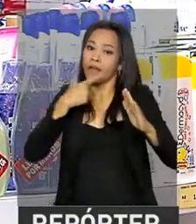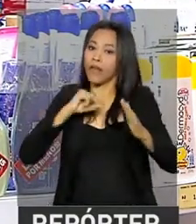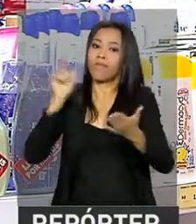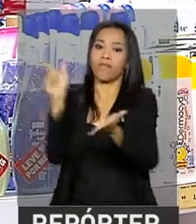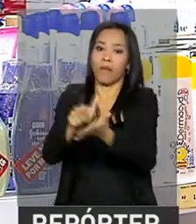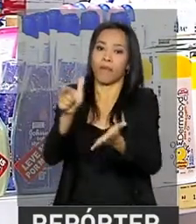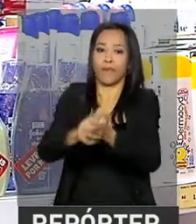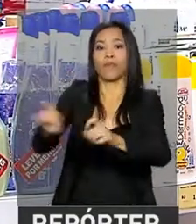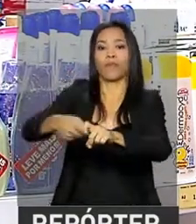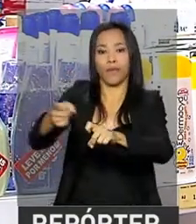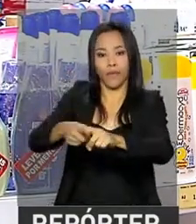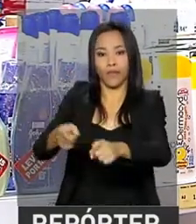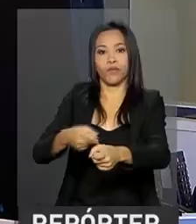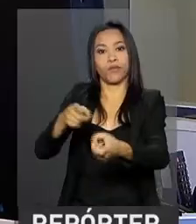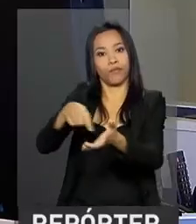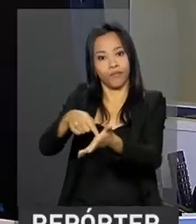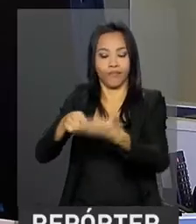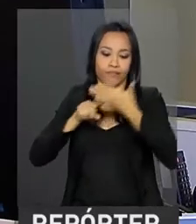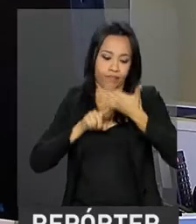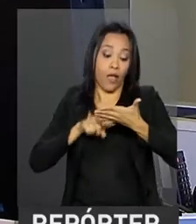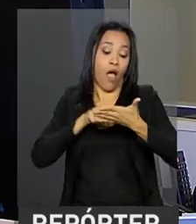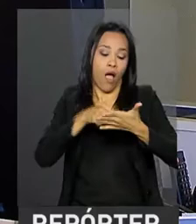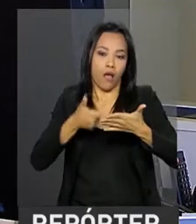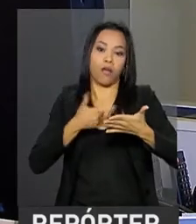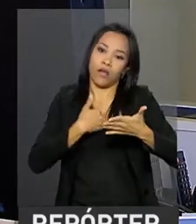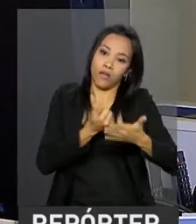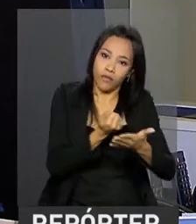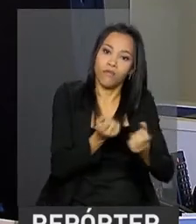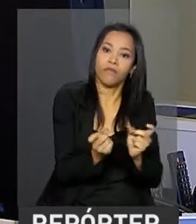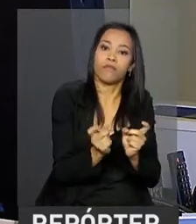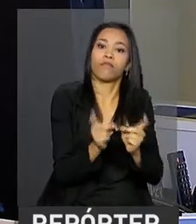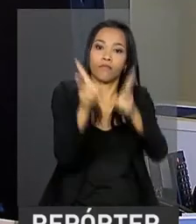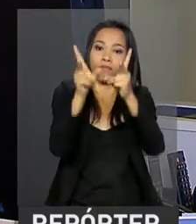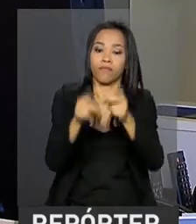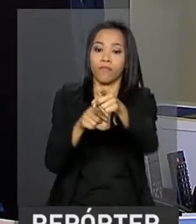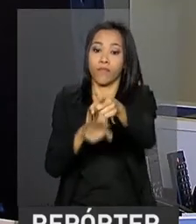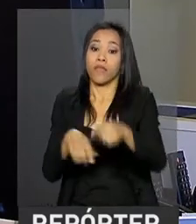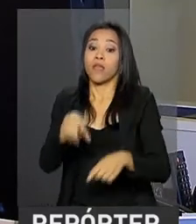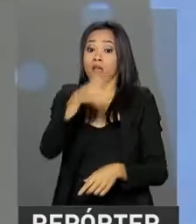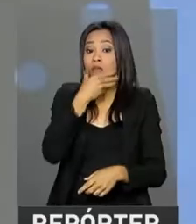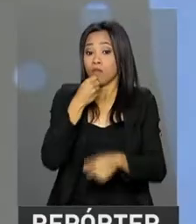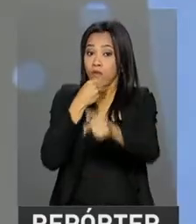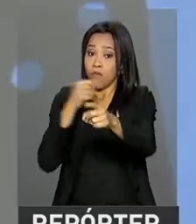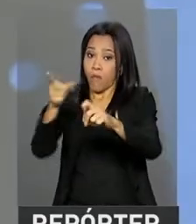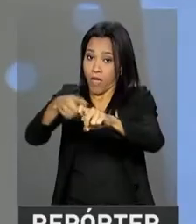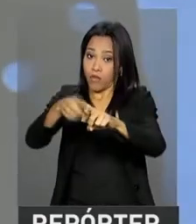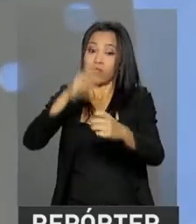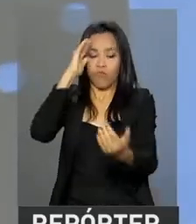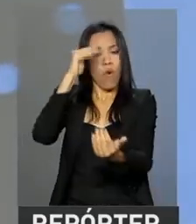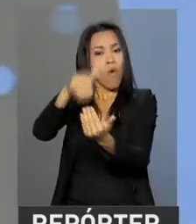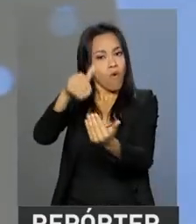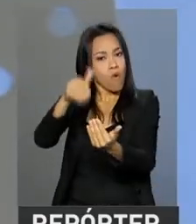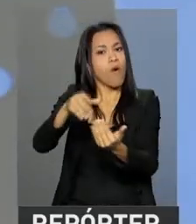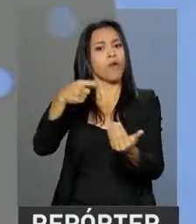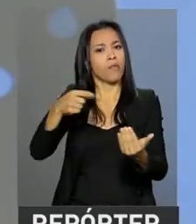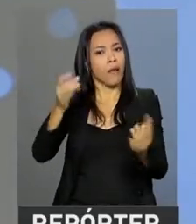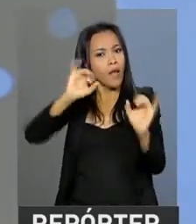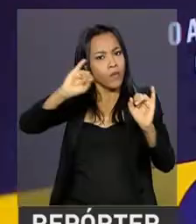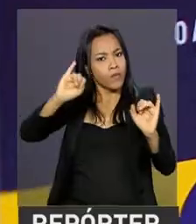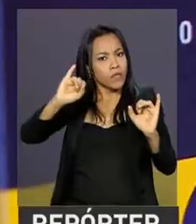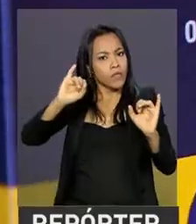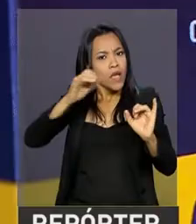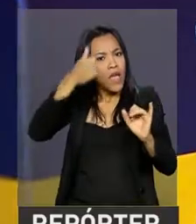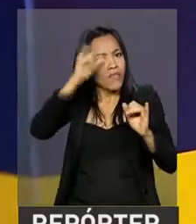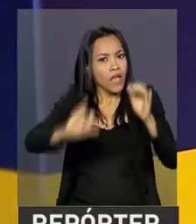receita médica da cor azul. O endocrinologista Márcio concorda com os benefícios dos inibidores de apetite, mas